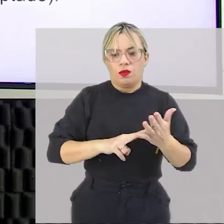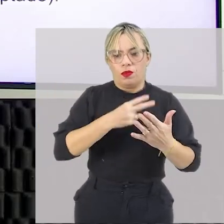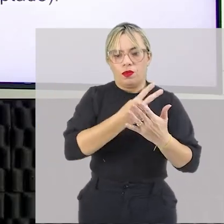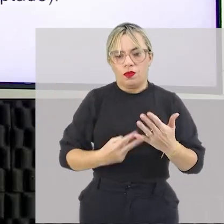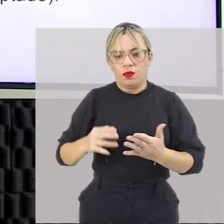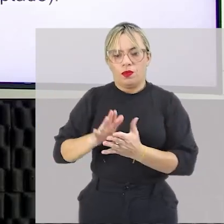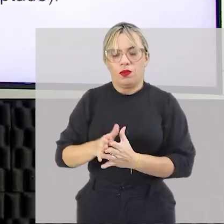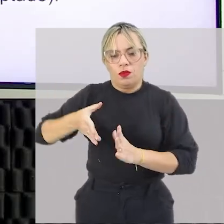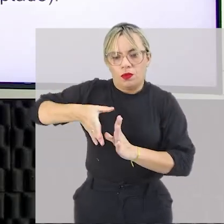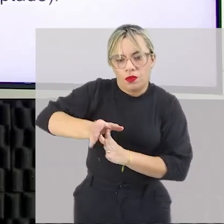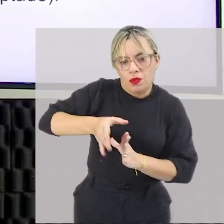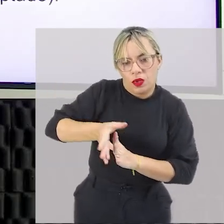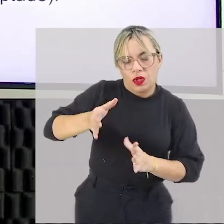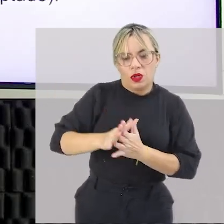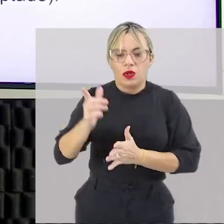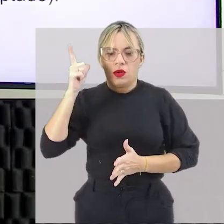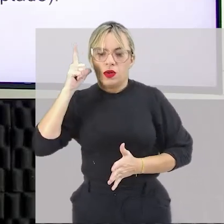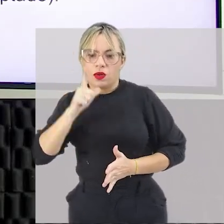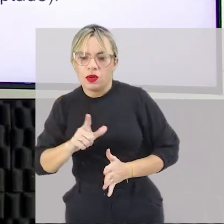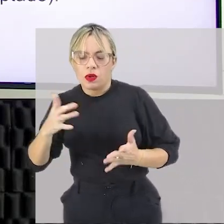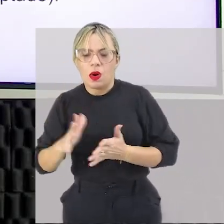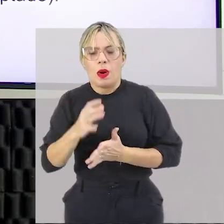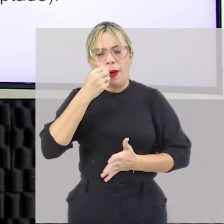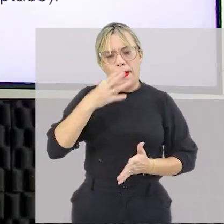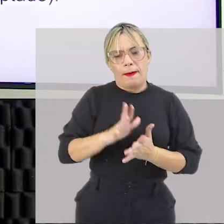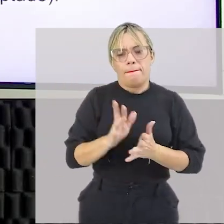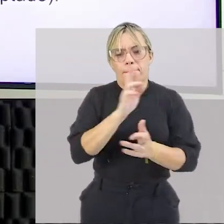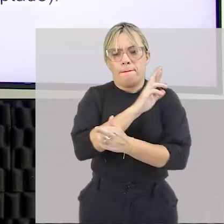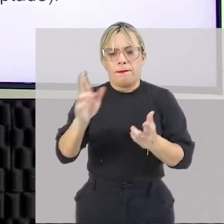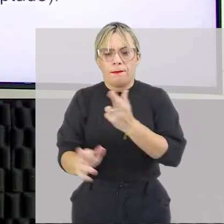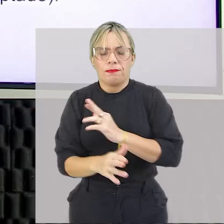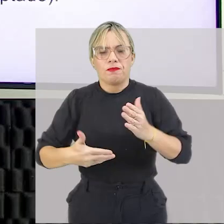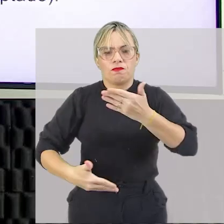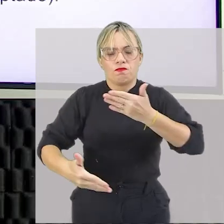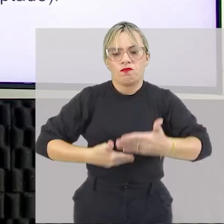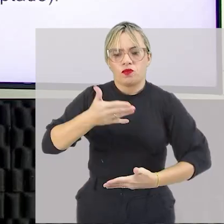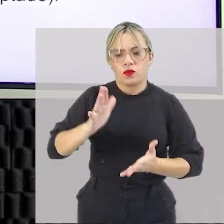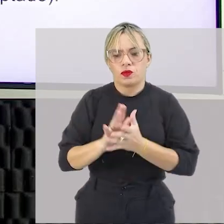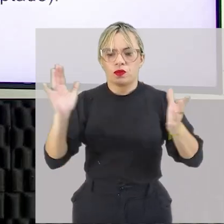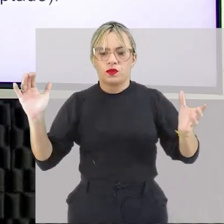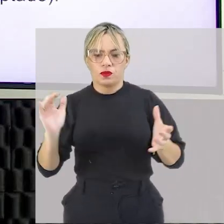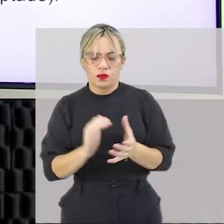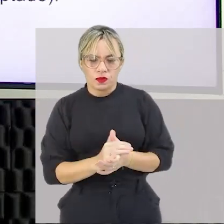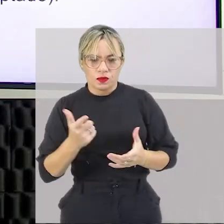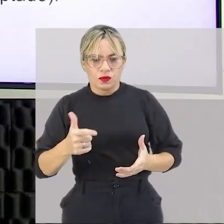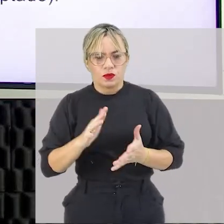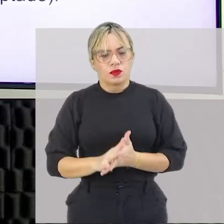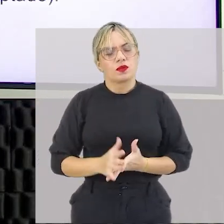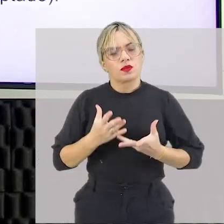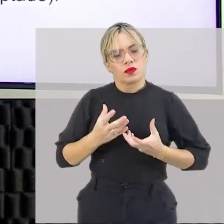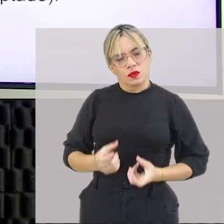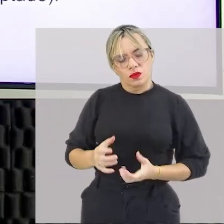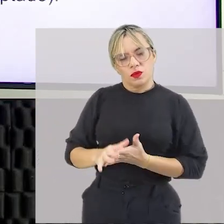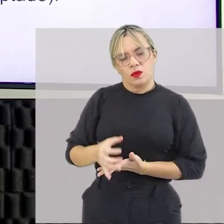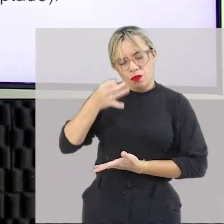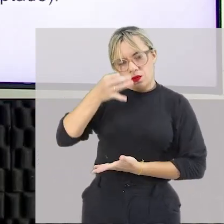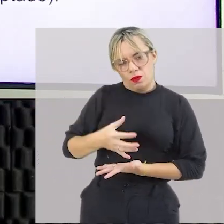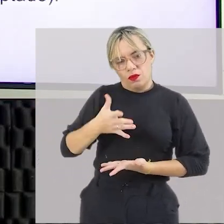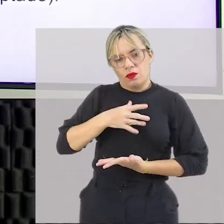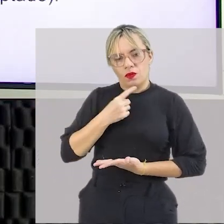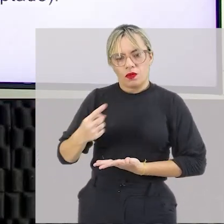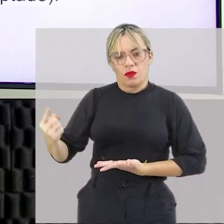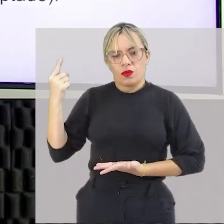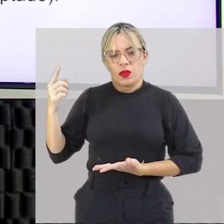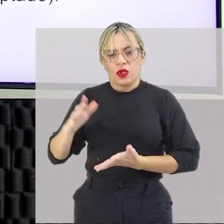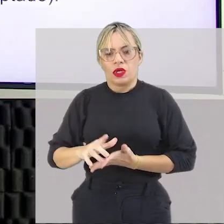relação conjugal, orientações para que eles conseguissem um bom casamento, ter sensatez na escolha do cônjuge, do